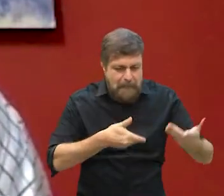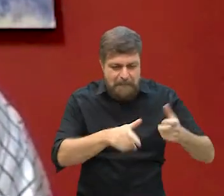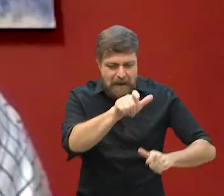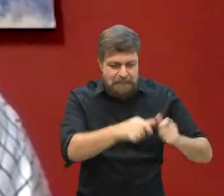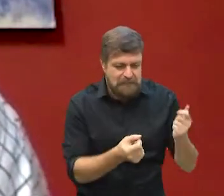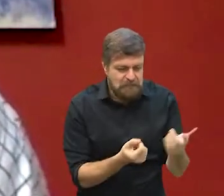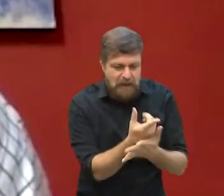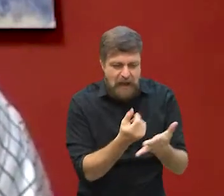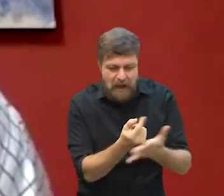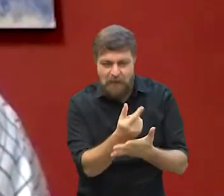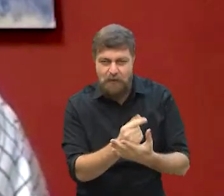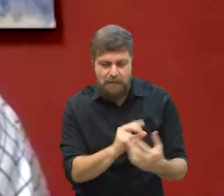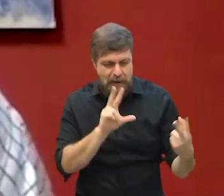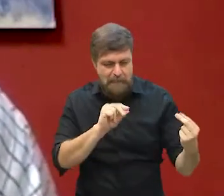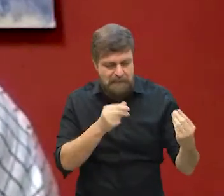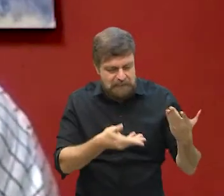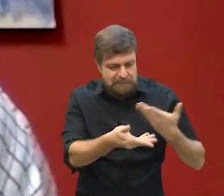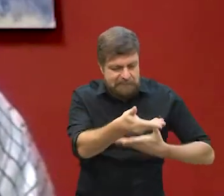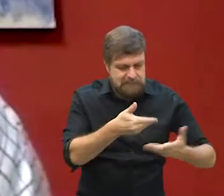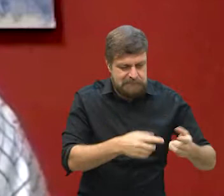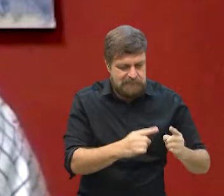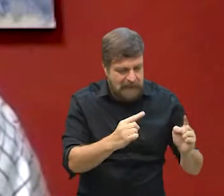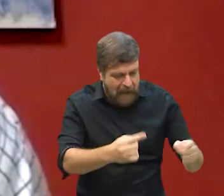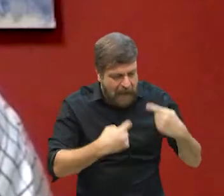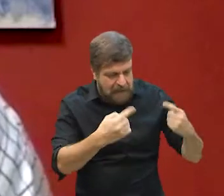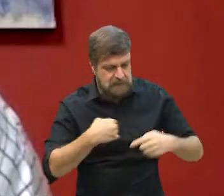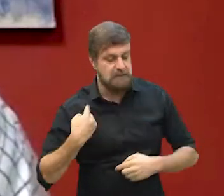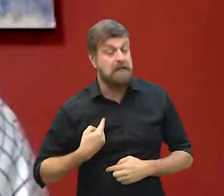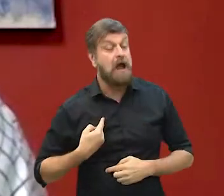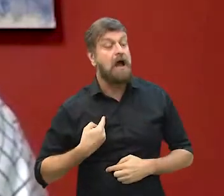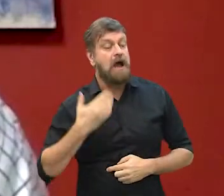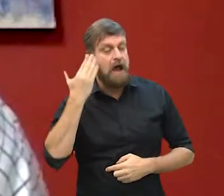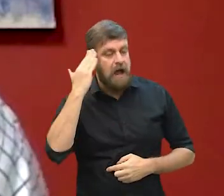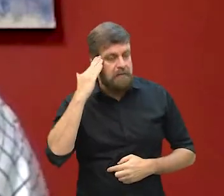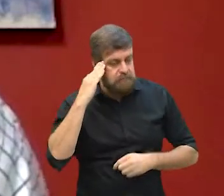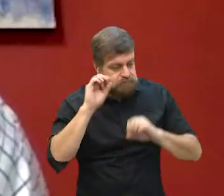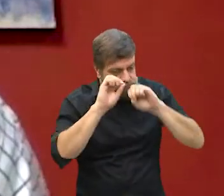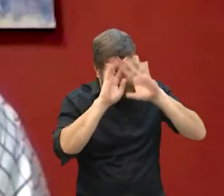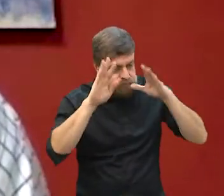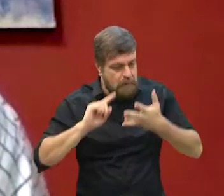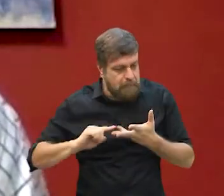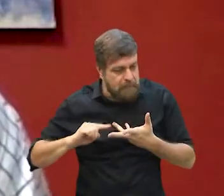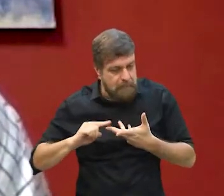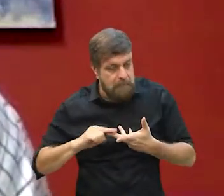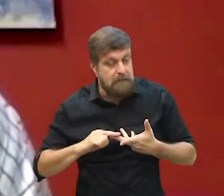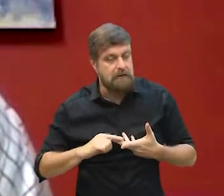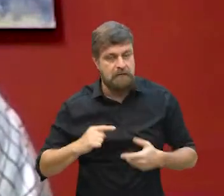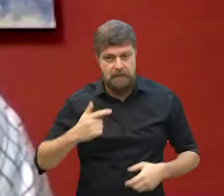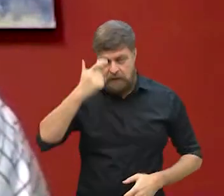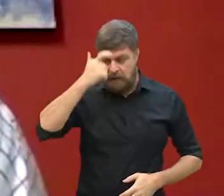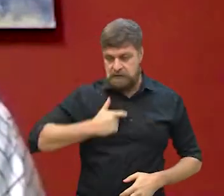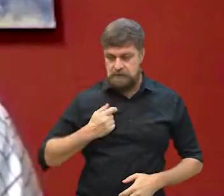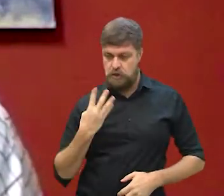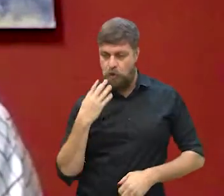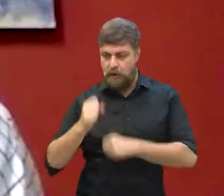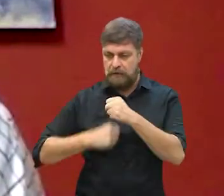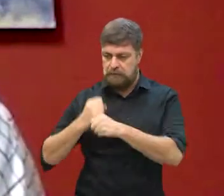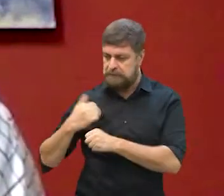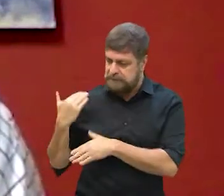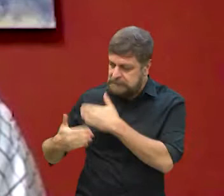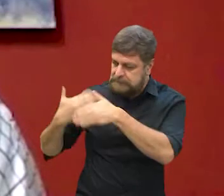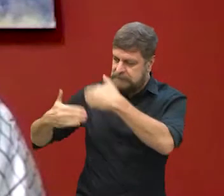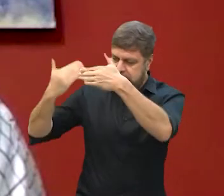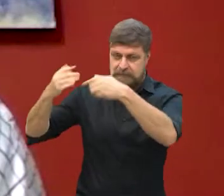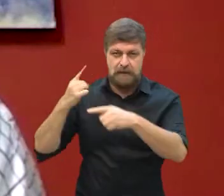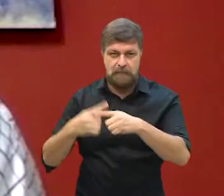interação com o consumidor, com o que ele fala, com o que ele critica, principalmente, para você aprimorar, nos fez crescer muito nos últimos 4 anos, sabe? Mas